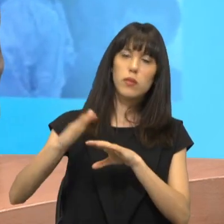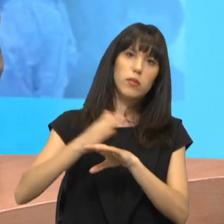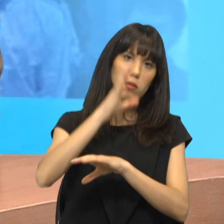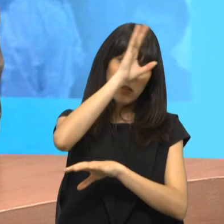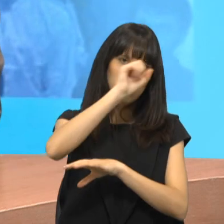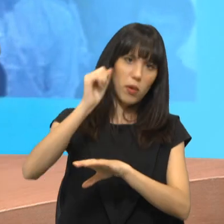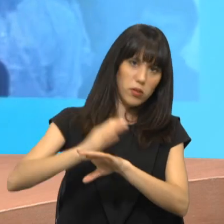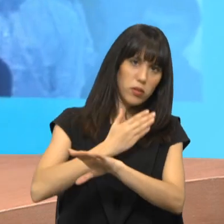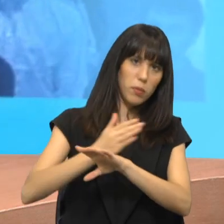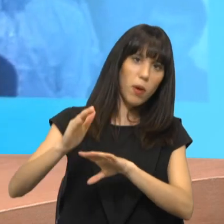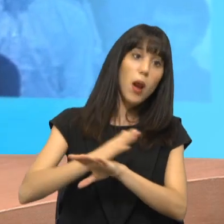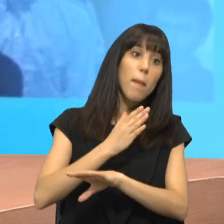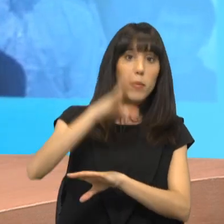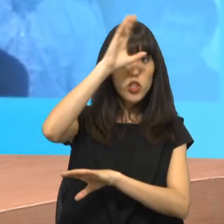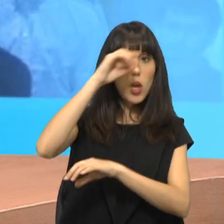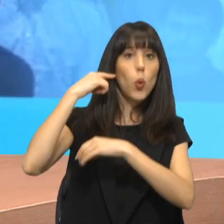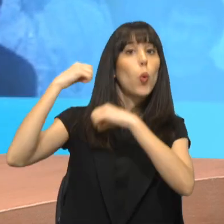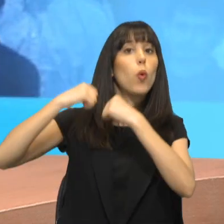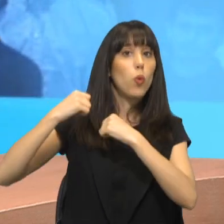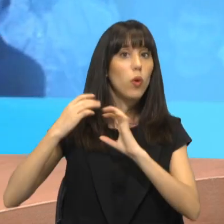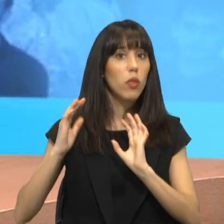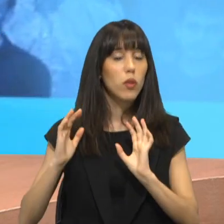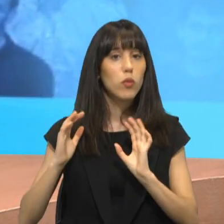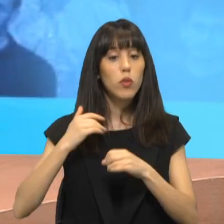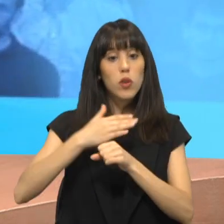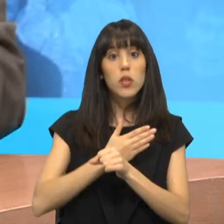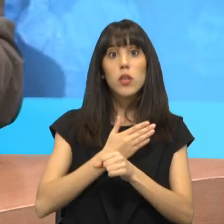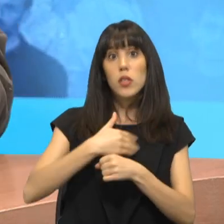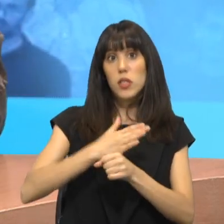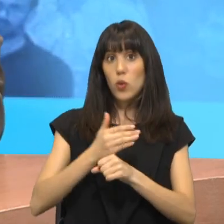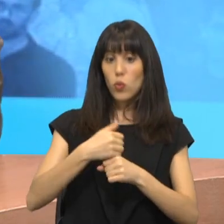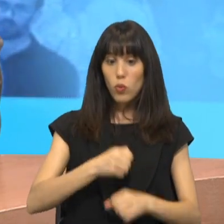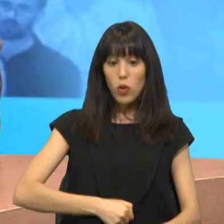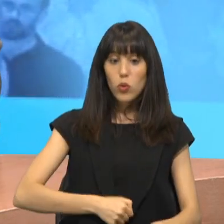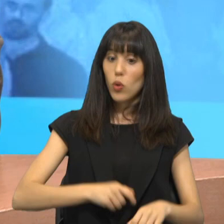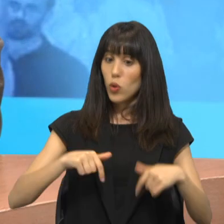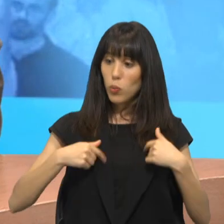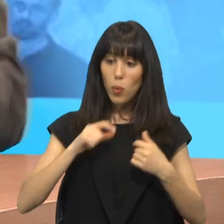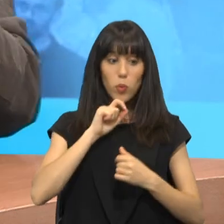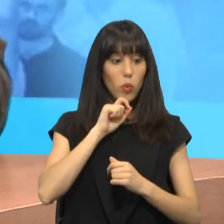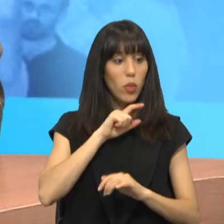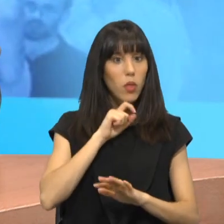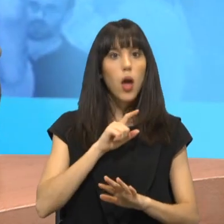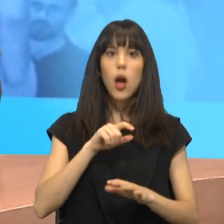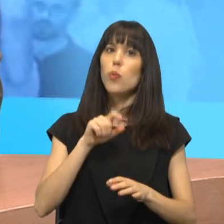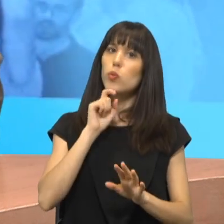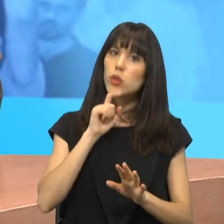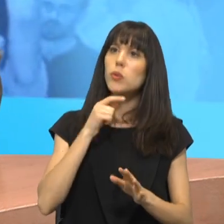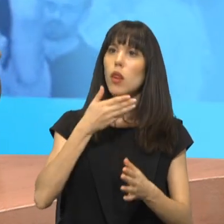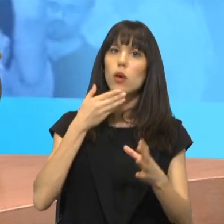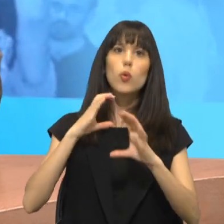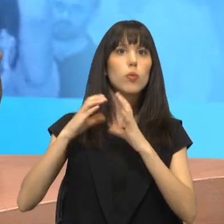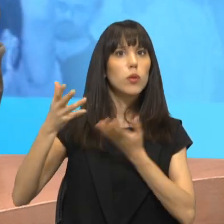de separação concordatado, os setores católicos tinham espaços, possibilidades de